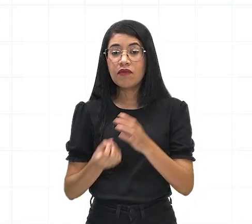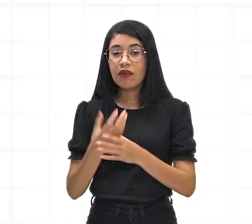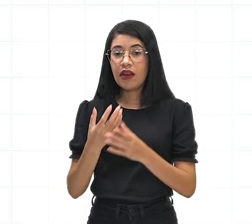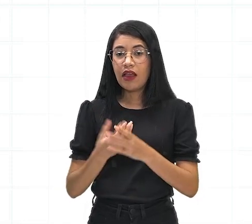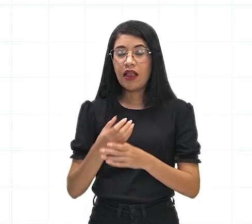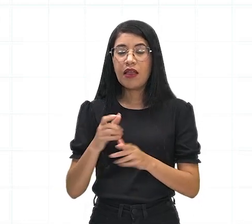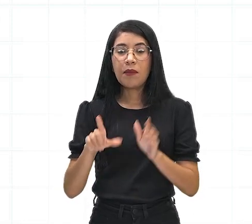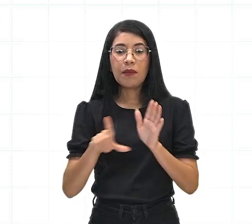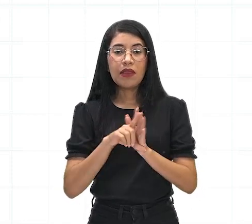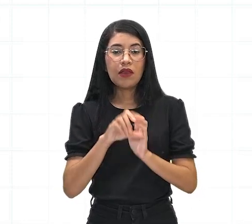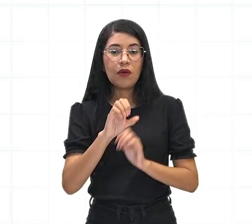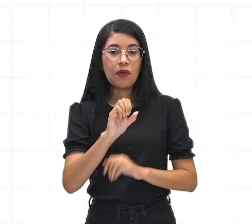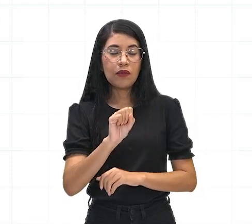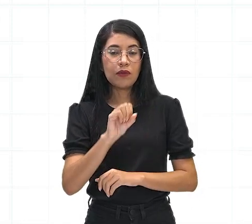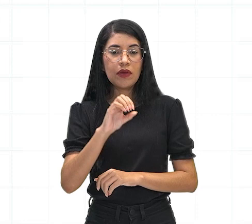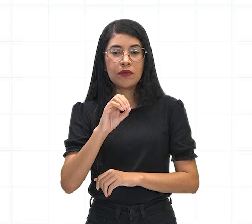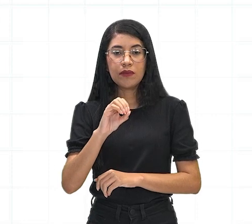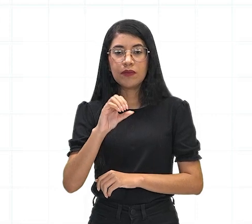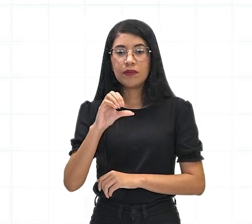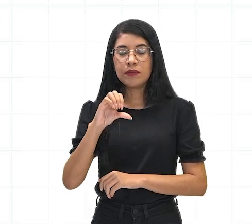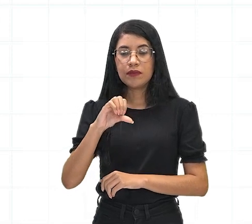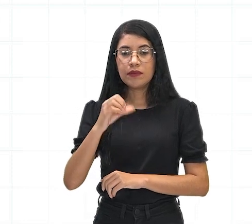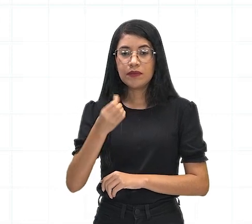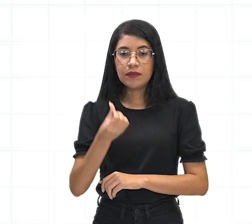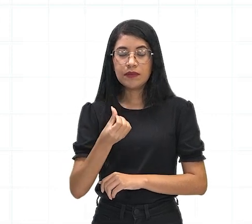foi criado aí pela Lei de número